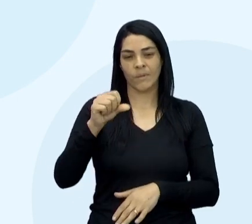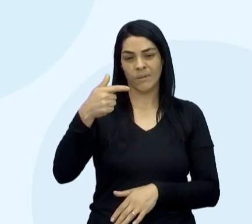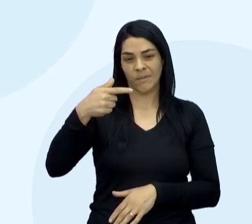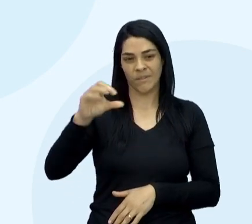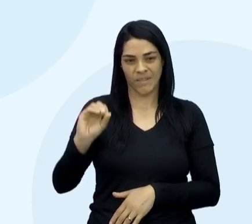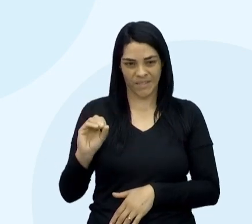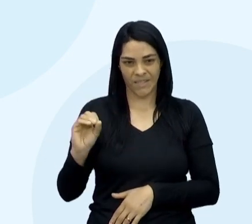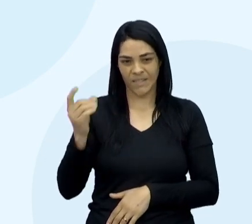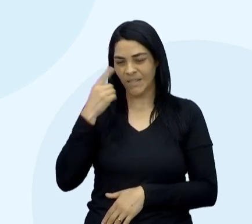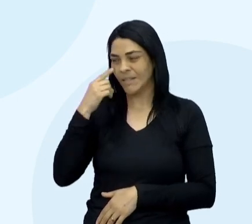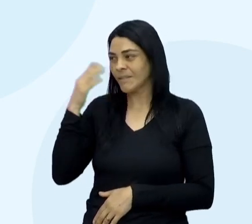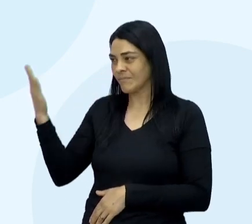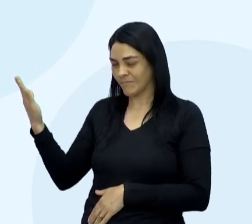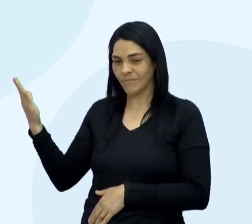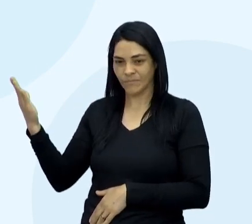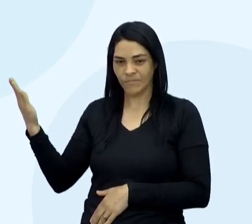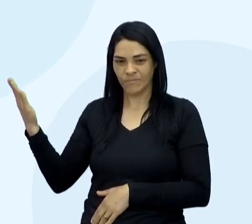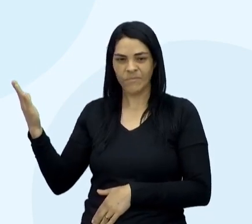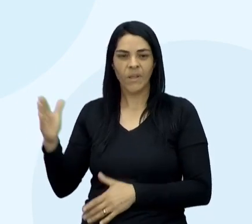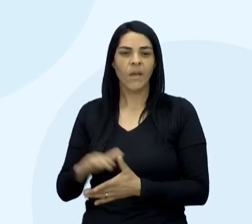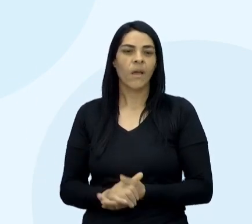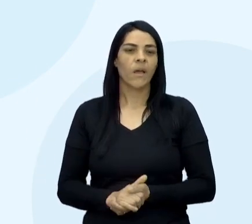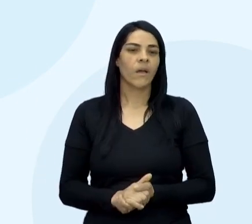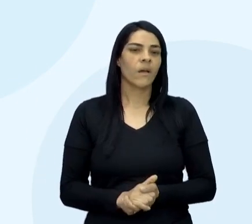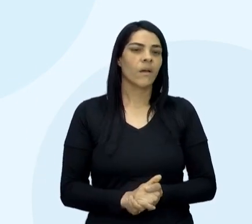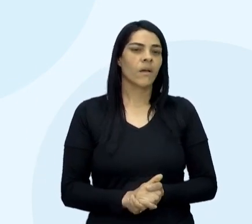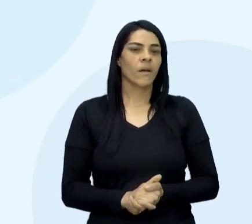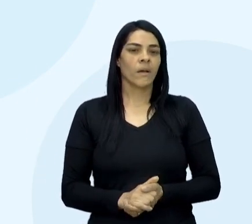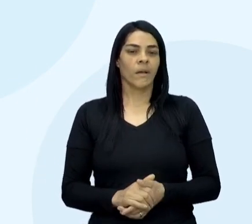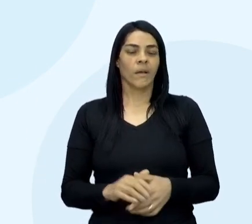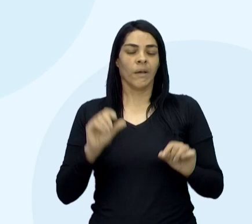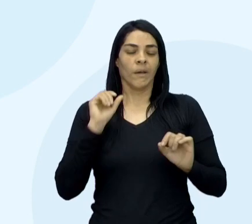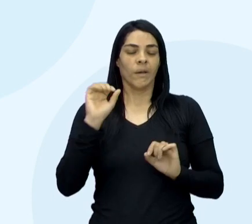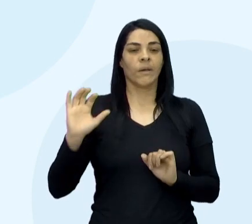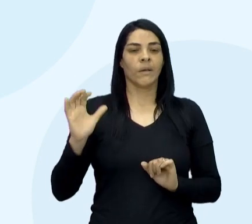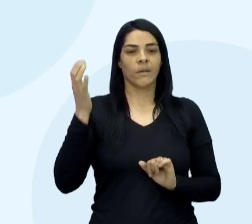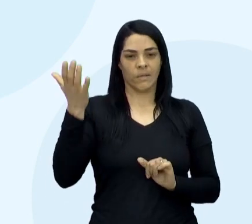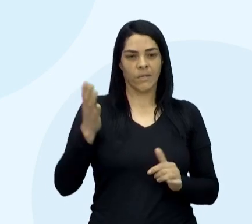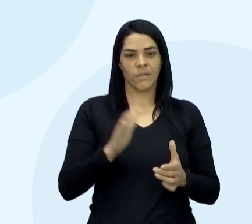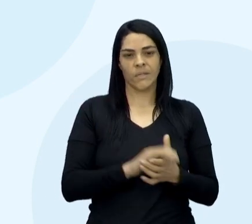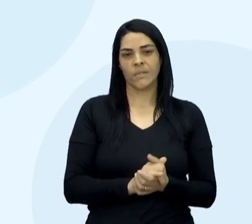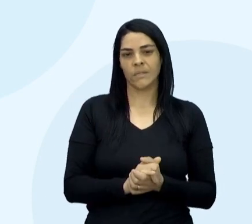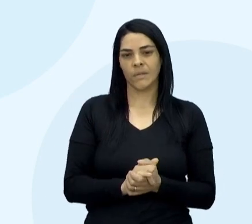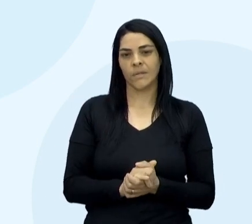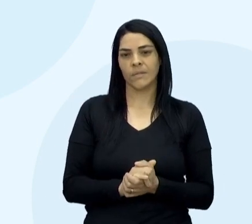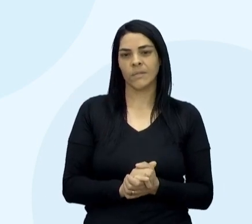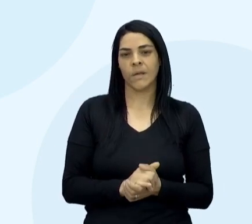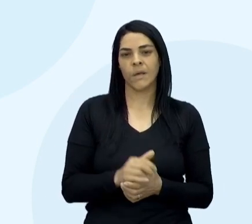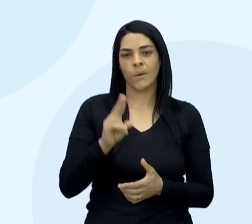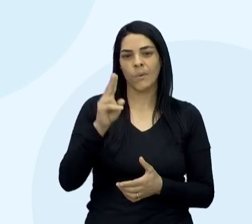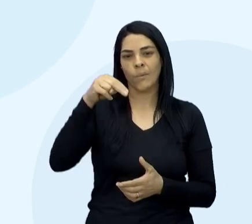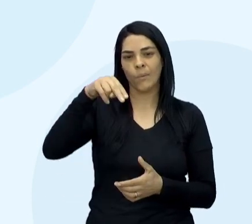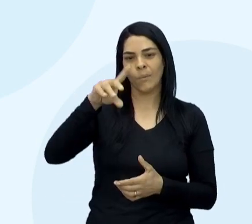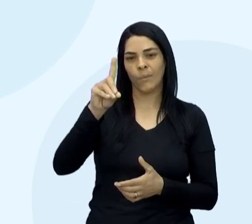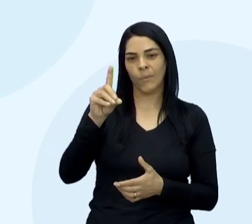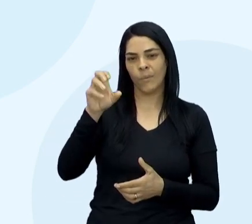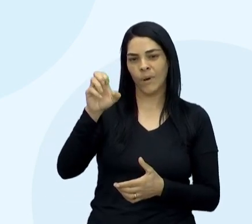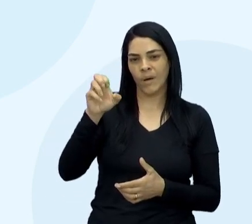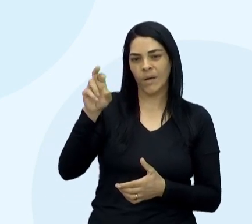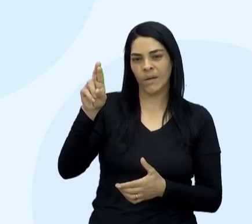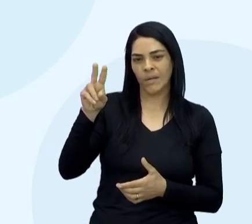Ud-Grude. É um termo irônico que vem de uma corruptela, né, um aportuguesamento do que seria o underground. E um dos nomes